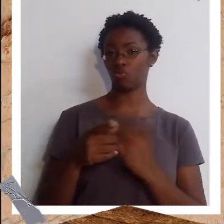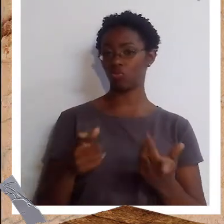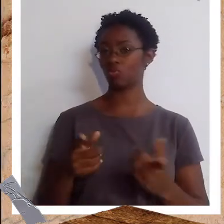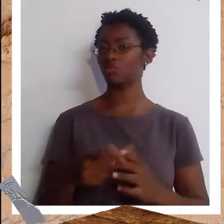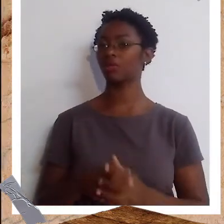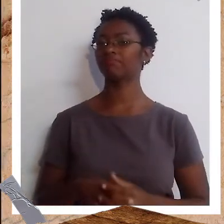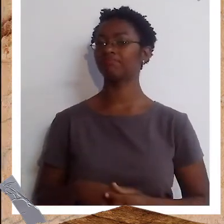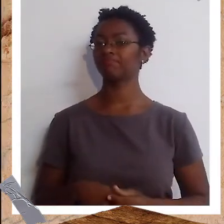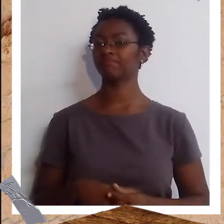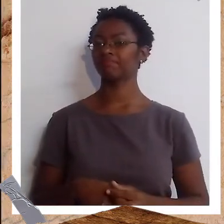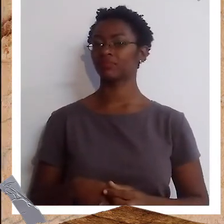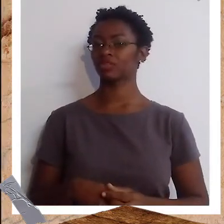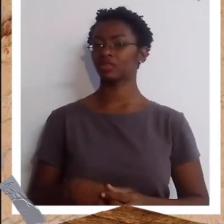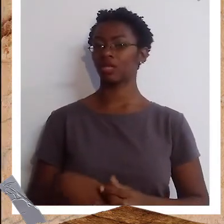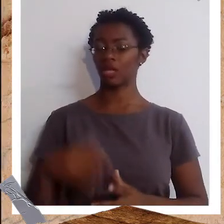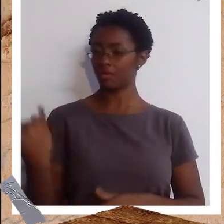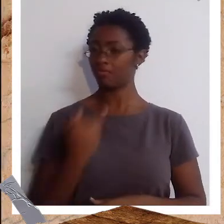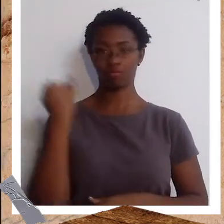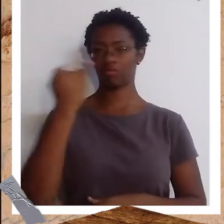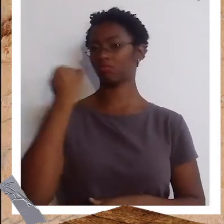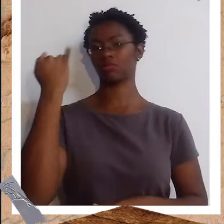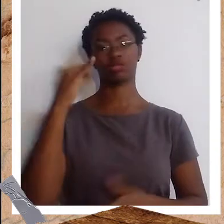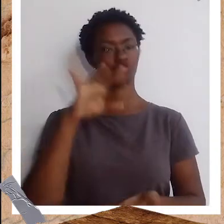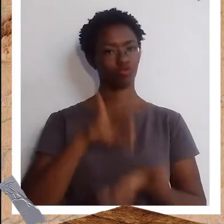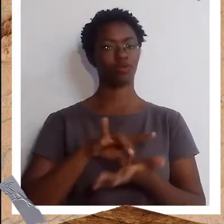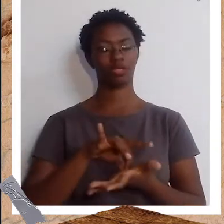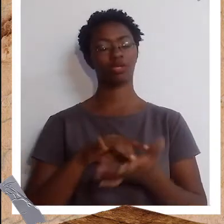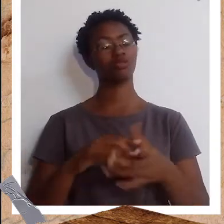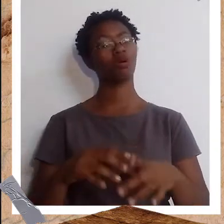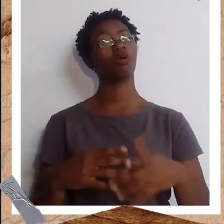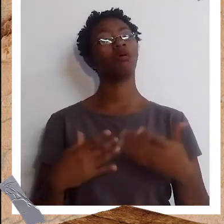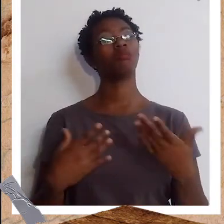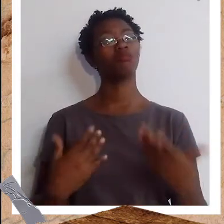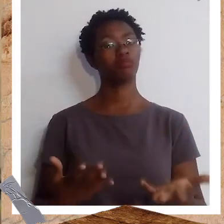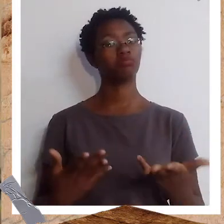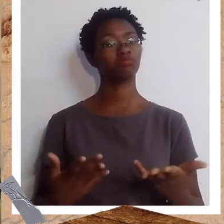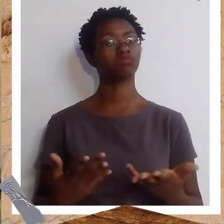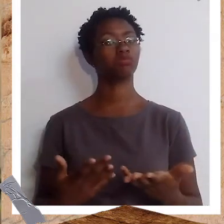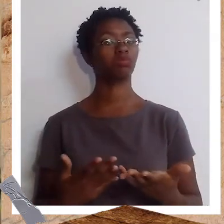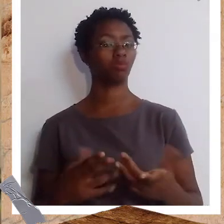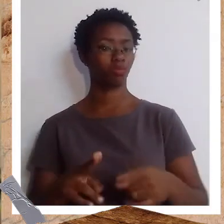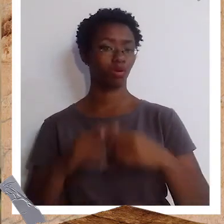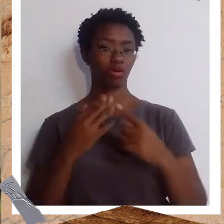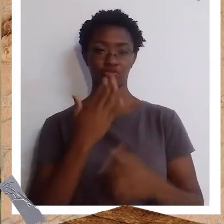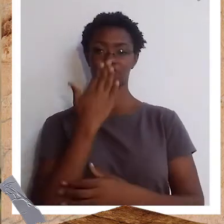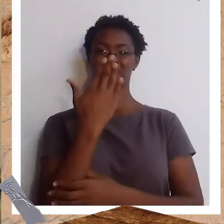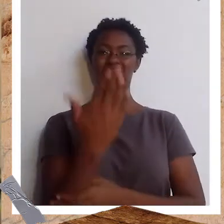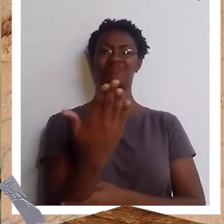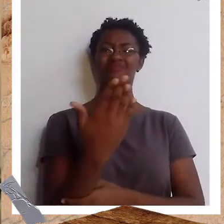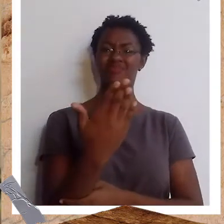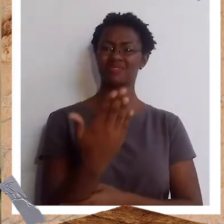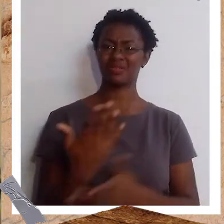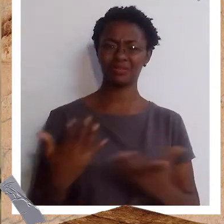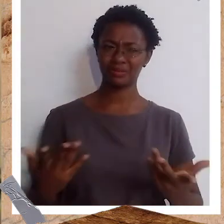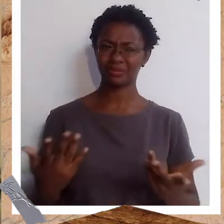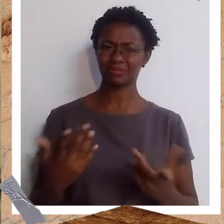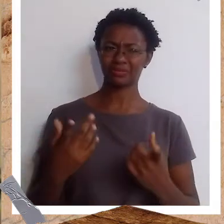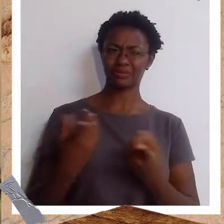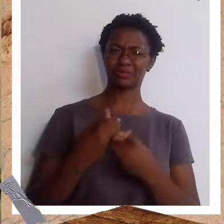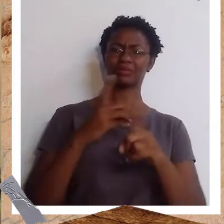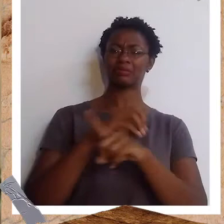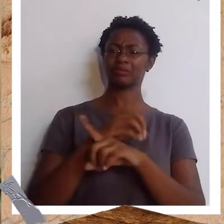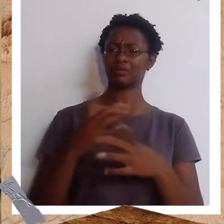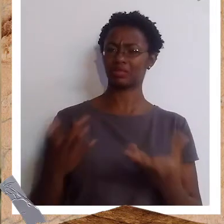coloca, eu acho que é de fundamental importância, Marcelo, porque a gente está diante de um paradoxo, né, me parece, porque de